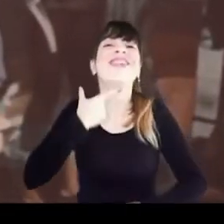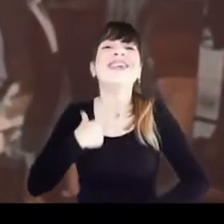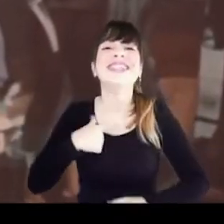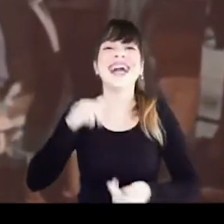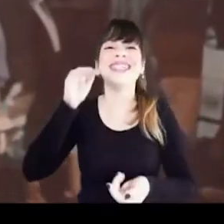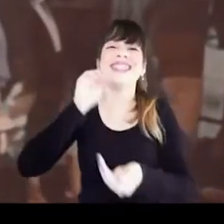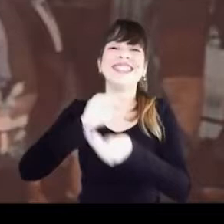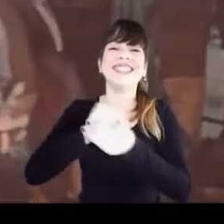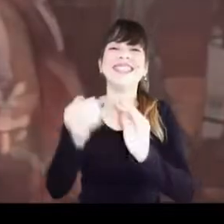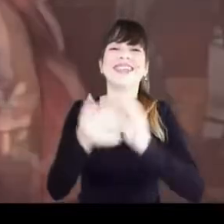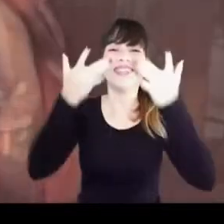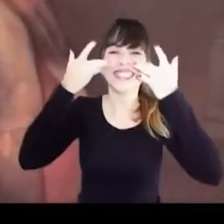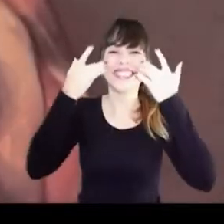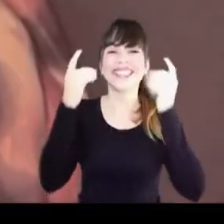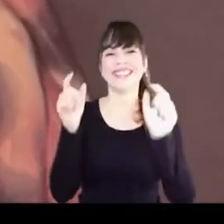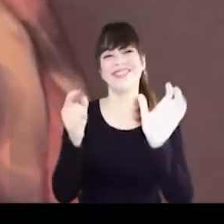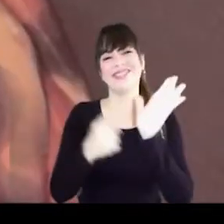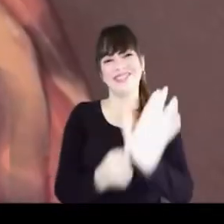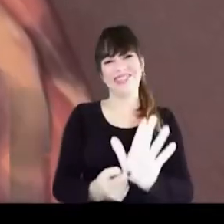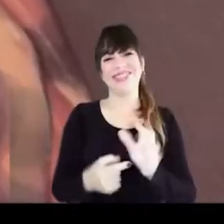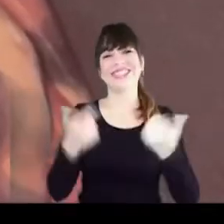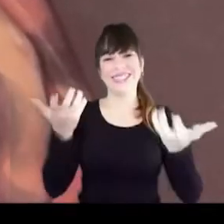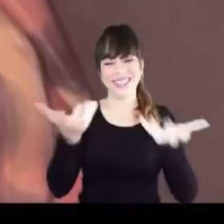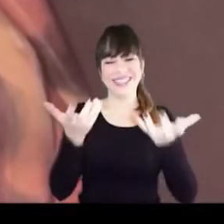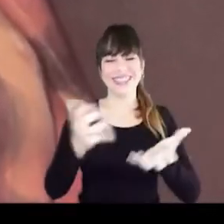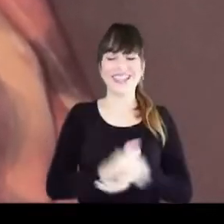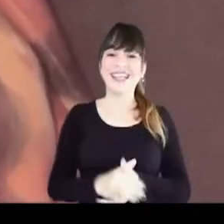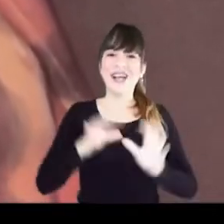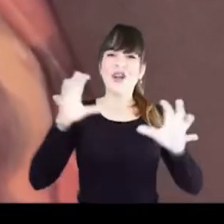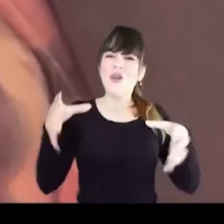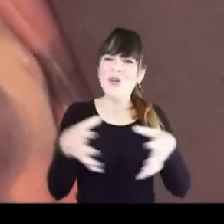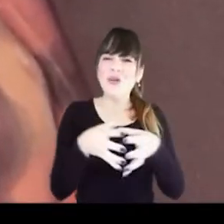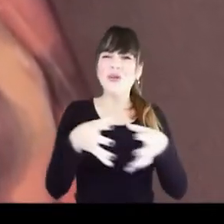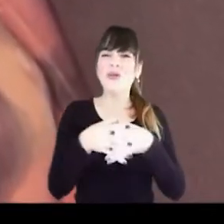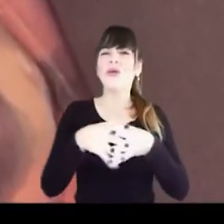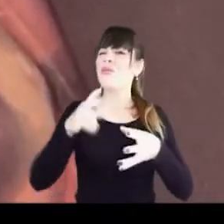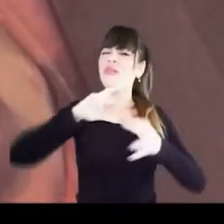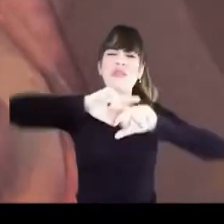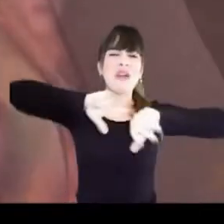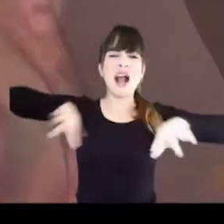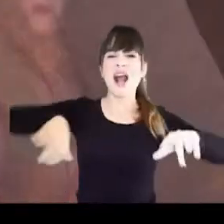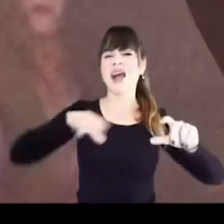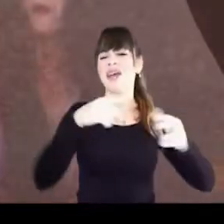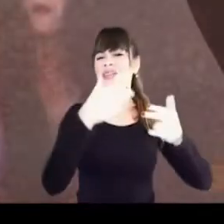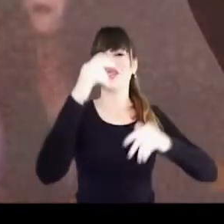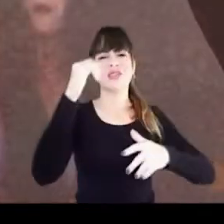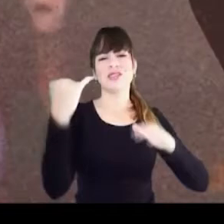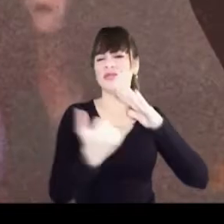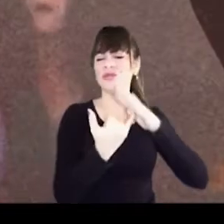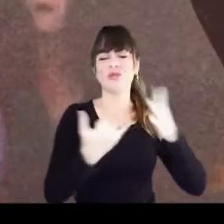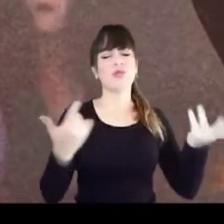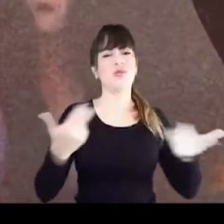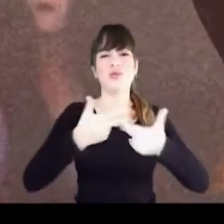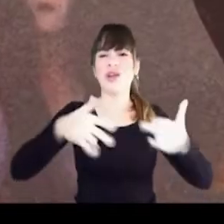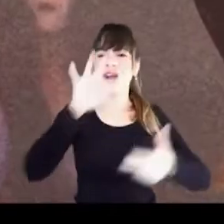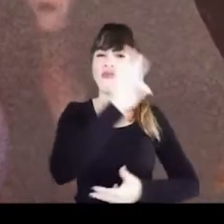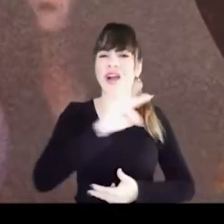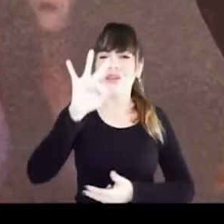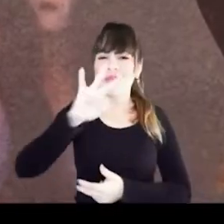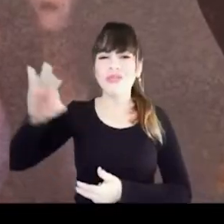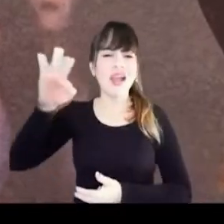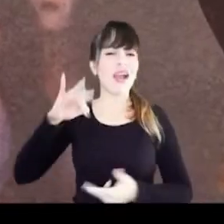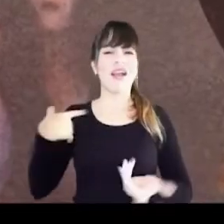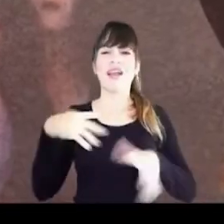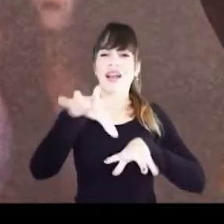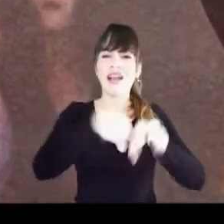metálica com vontade de fazer teatro. E essa galera vinha das áreas, da área de humana, né? Vinha da